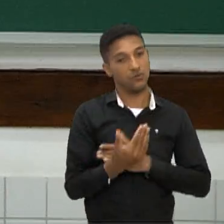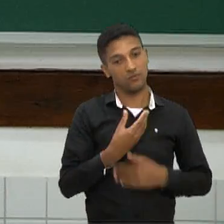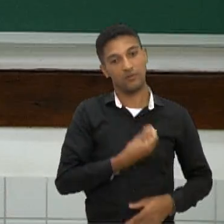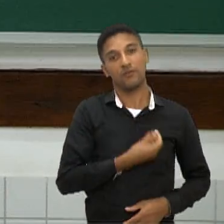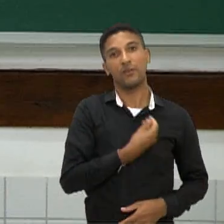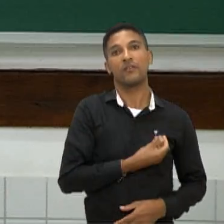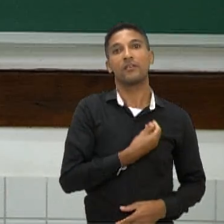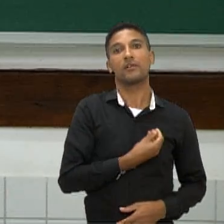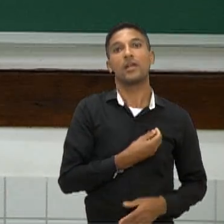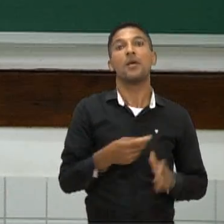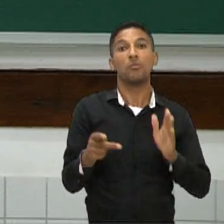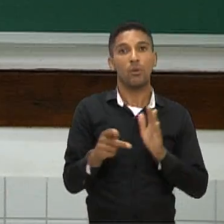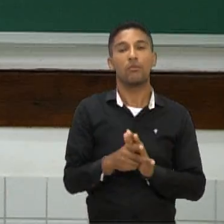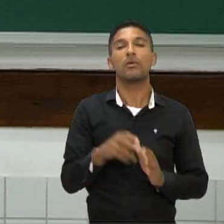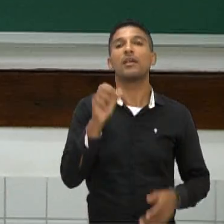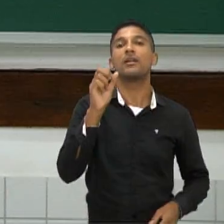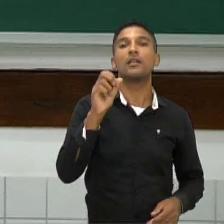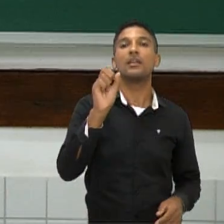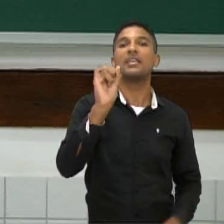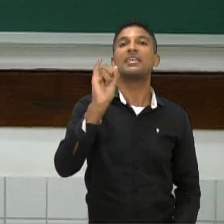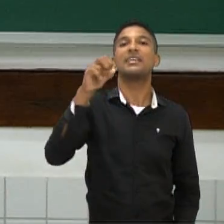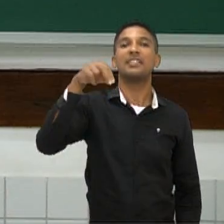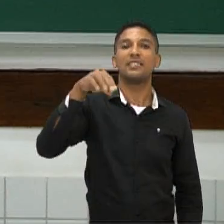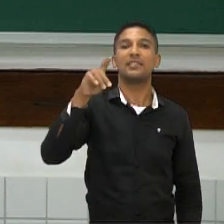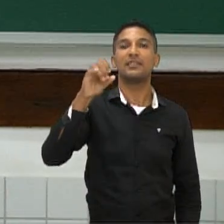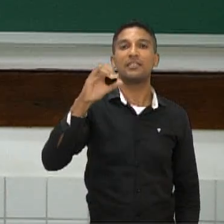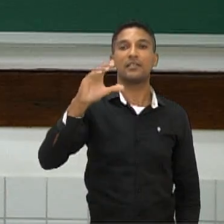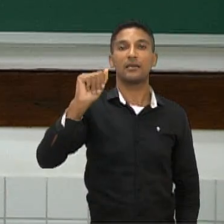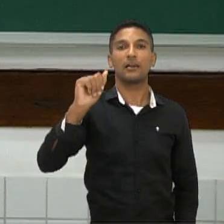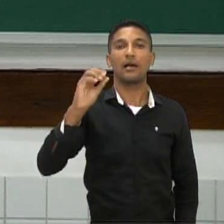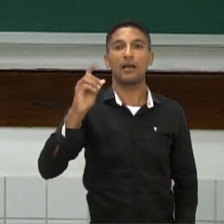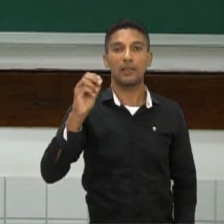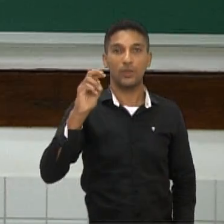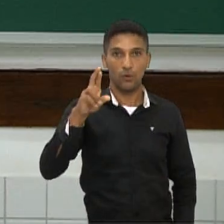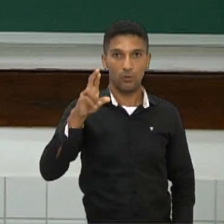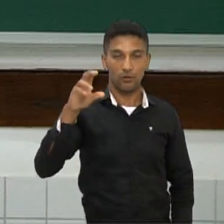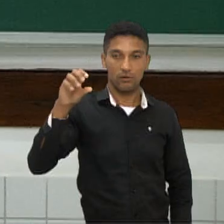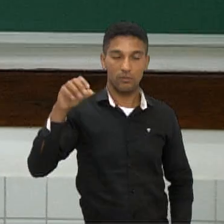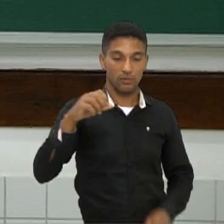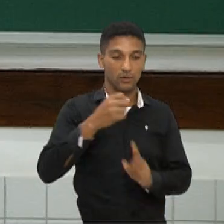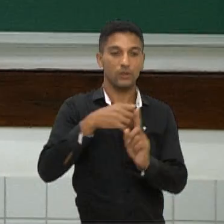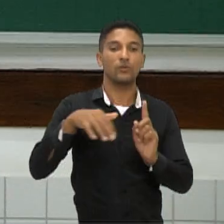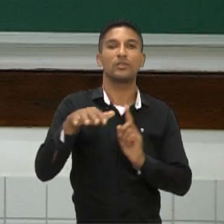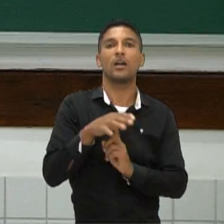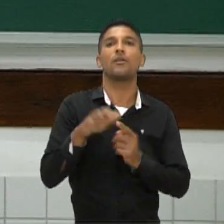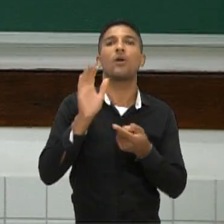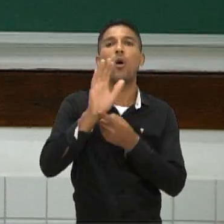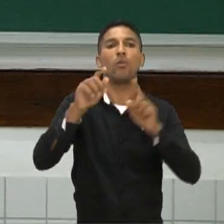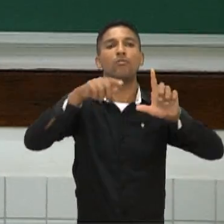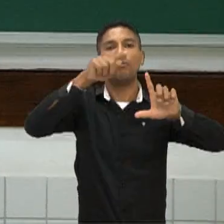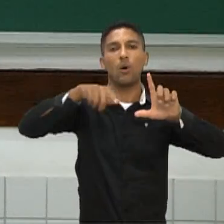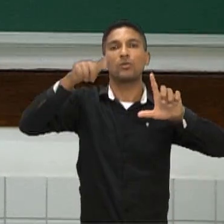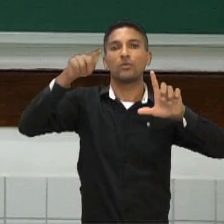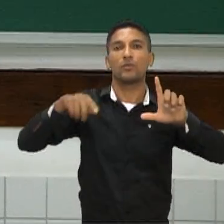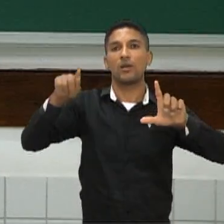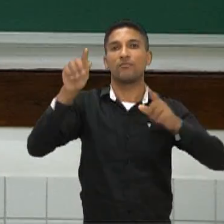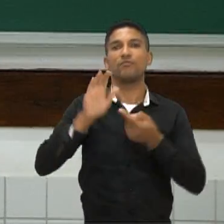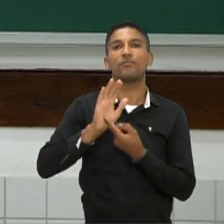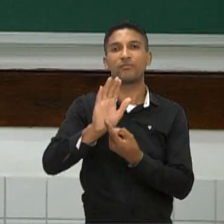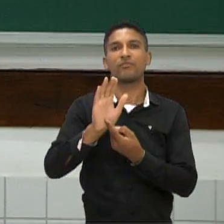que ressalta o desenvolvimento dessa região. Lembrando também que nós falamos lá atrás